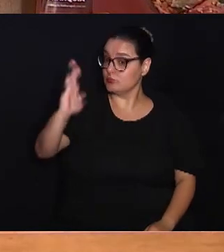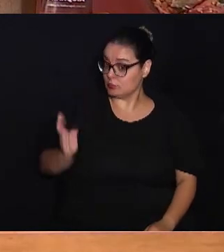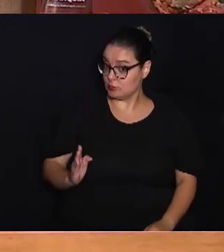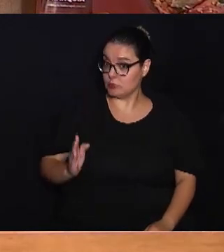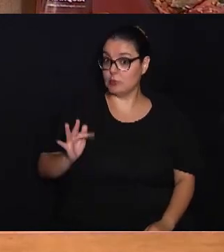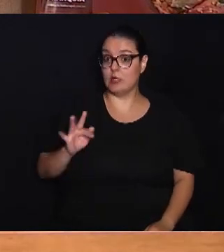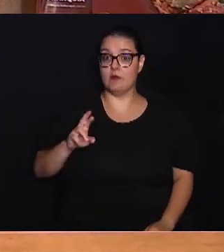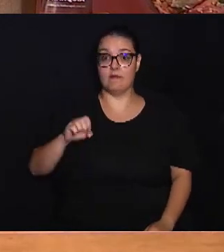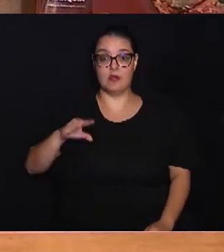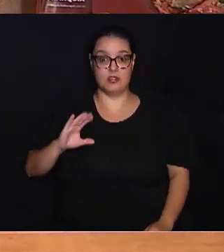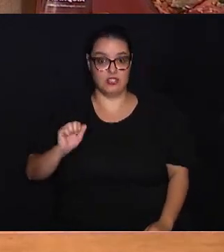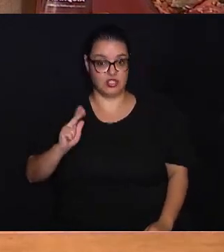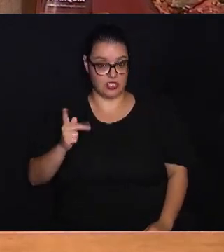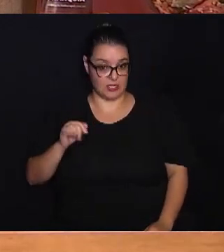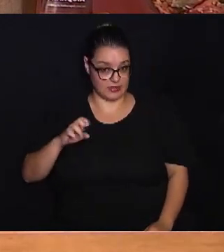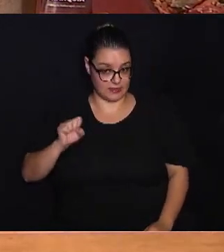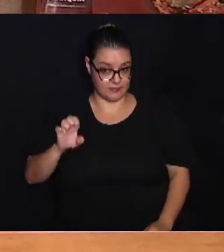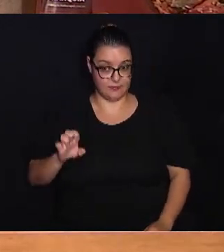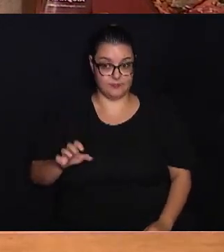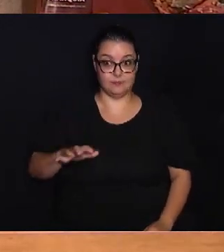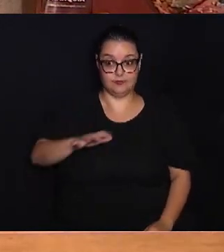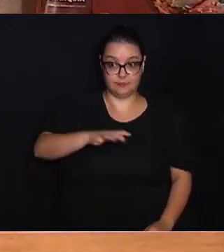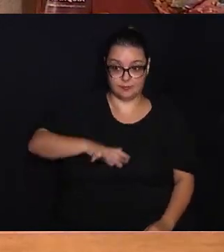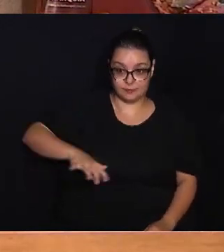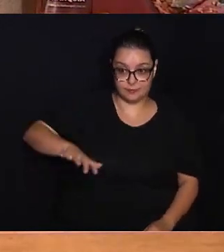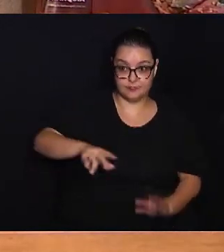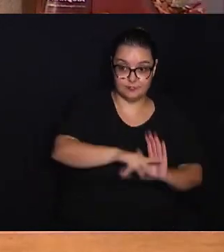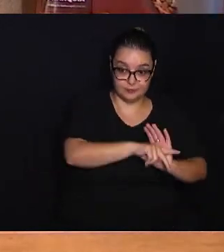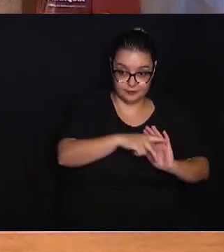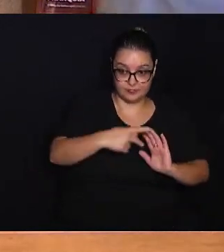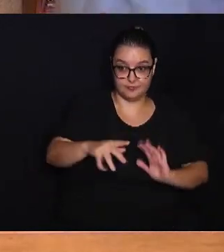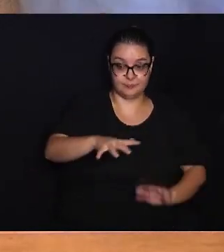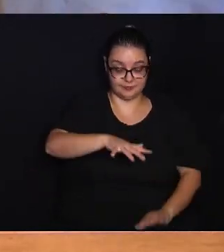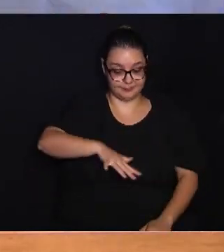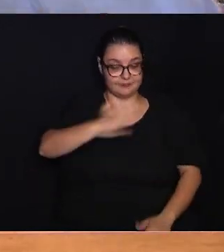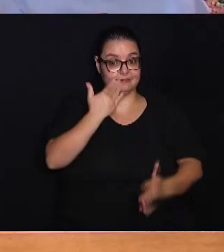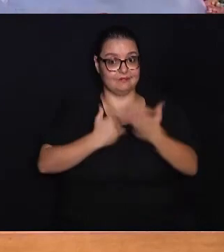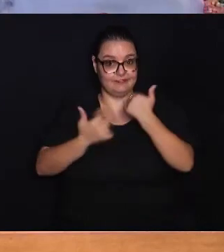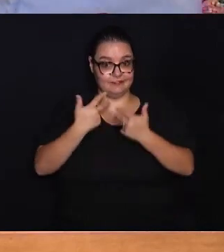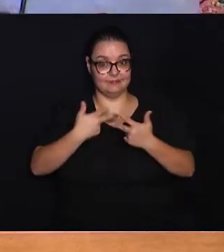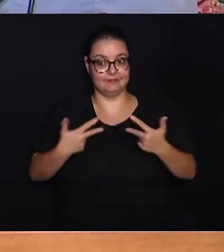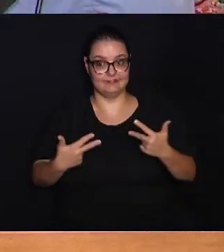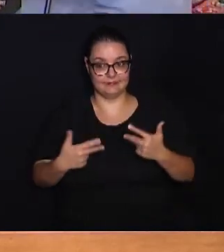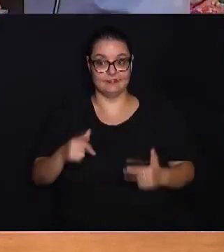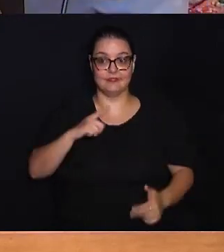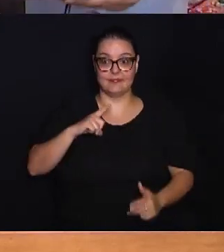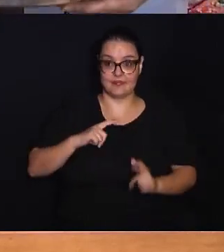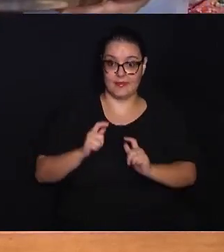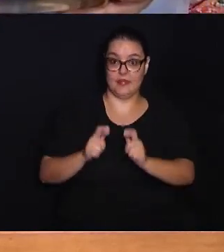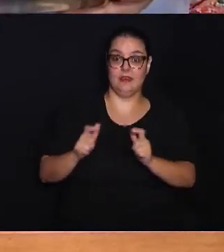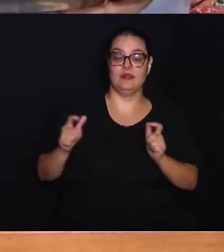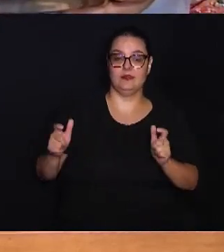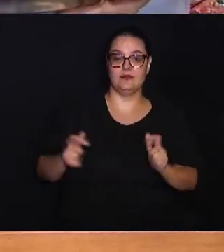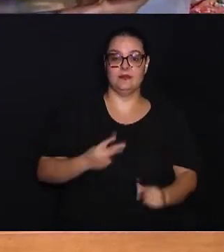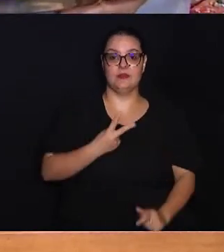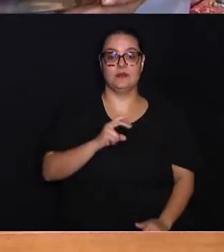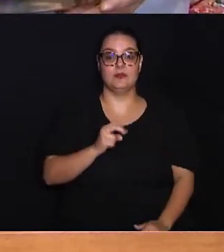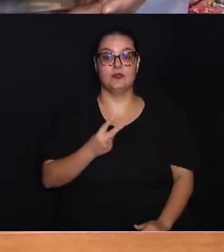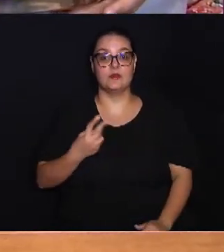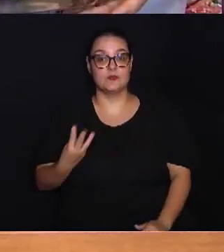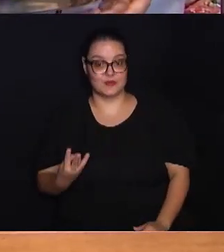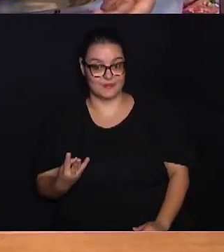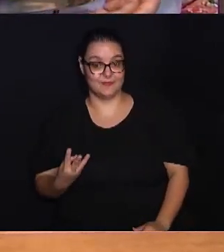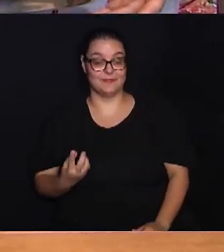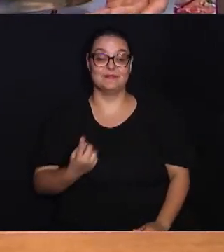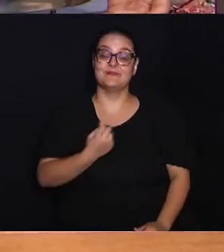Associação Brasileira de franchising o setor faz parte do segmento de alimentação que teve um crescimento